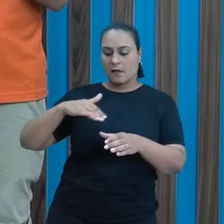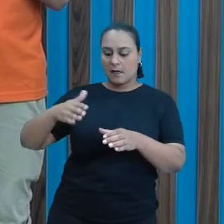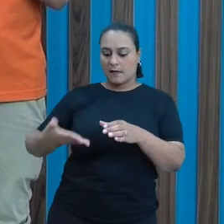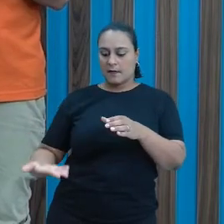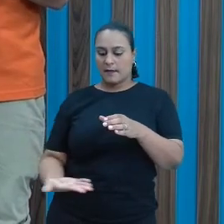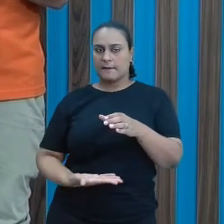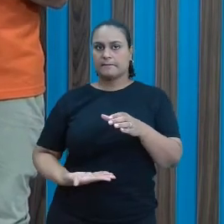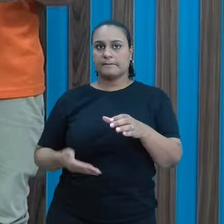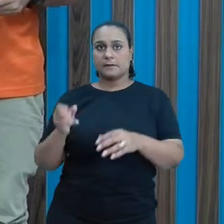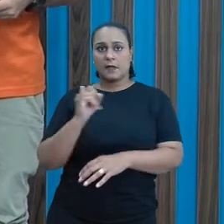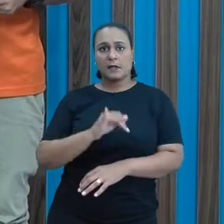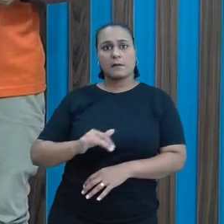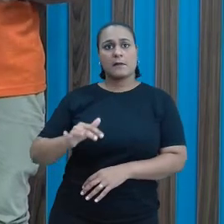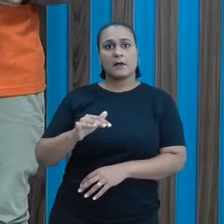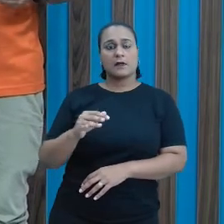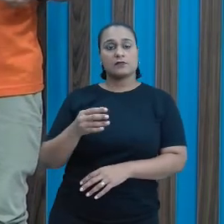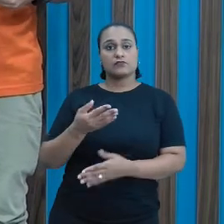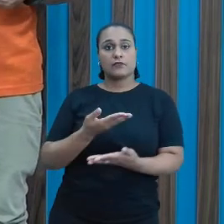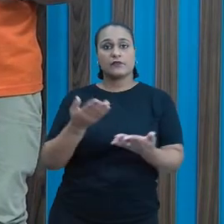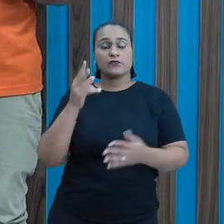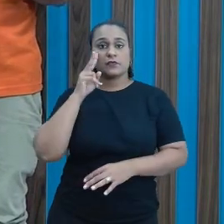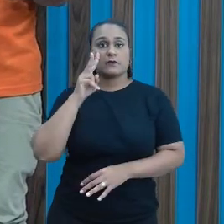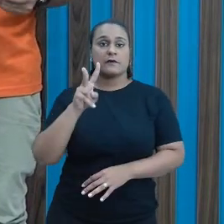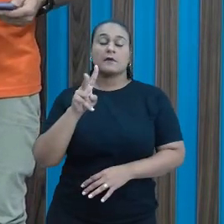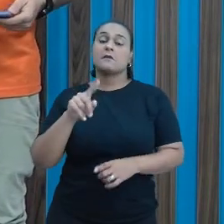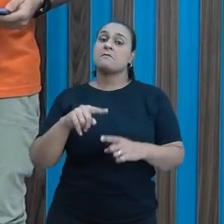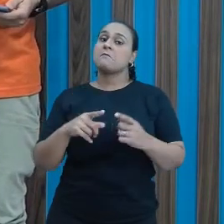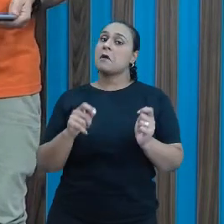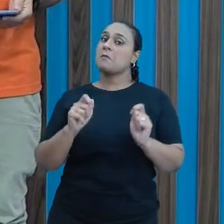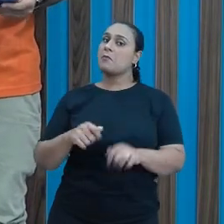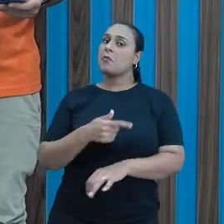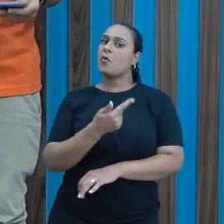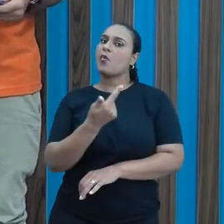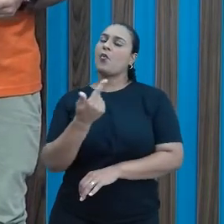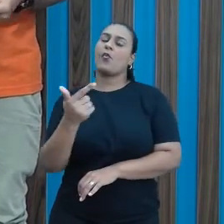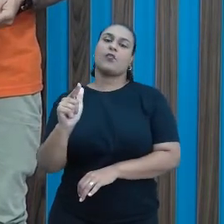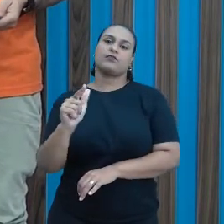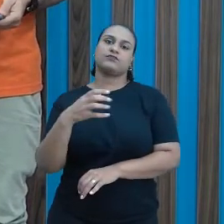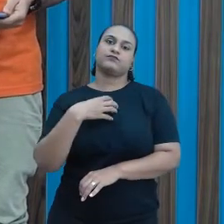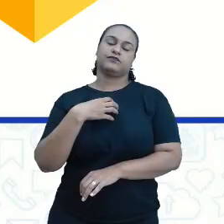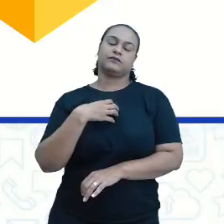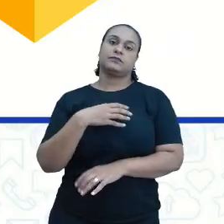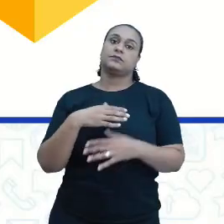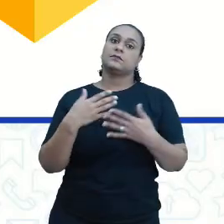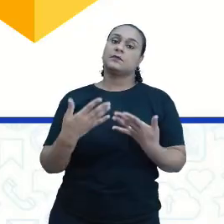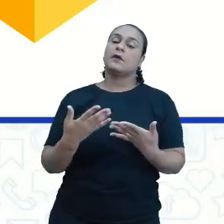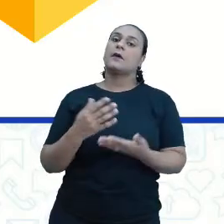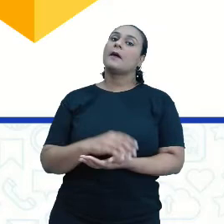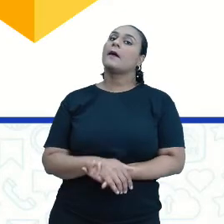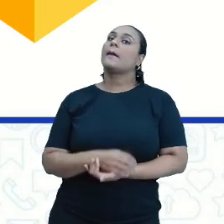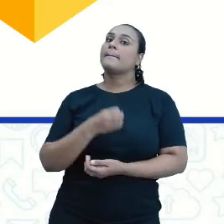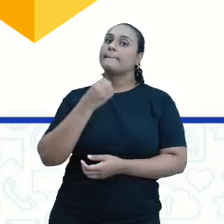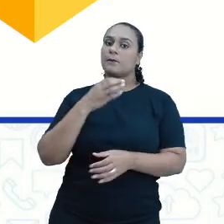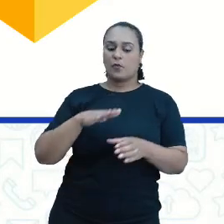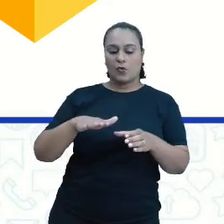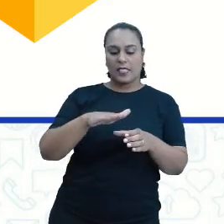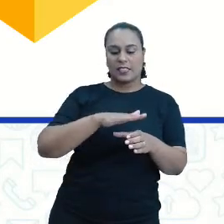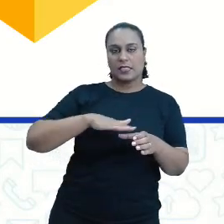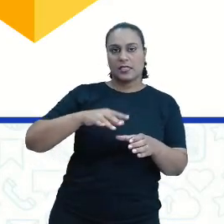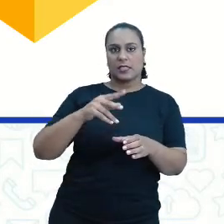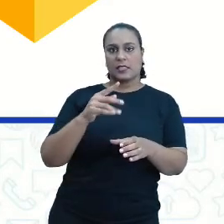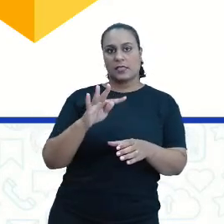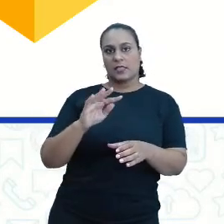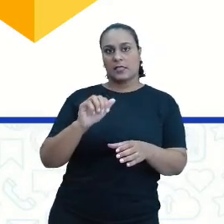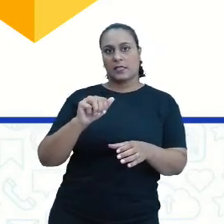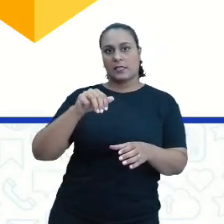você está vendo. Só que, lógico, ele poderia estar em outro formato. Então, por isso que é muito comum a gente falar de base e tampa, tá